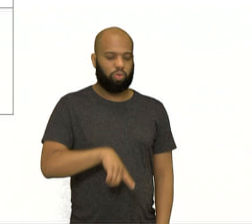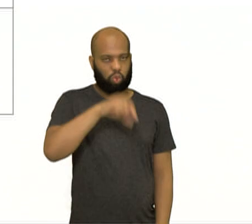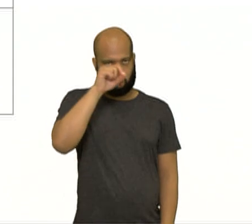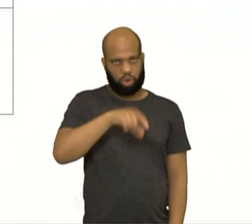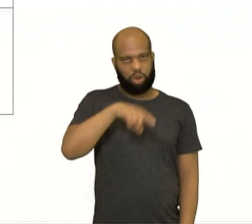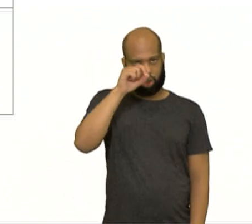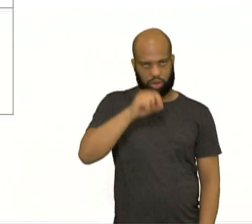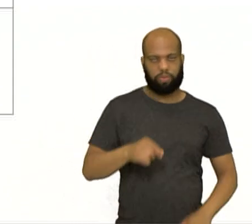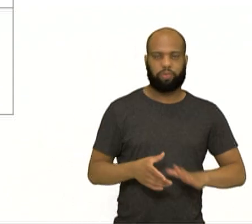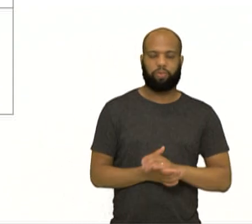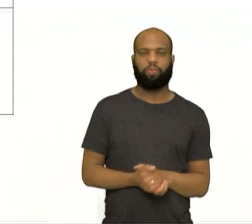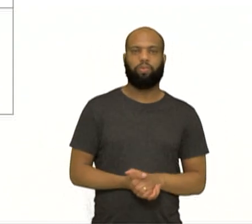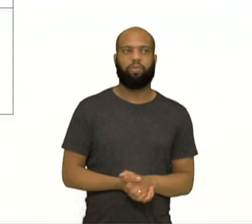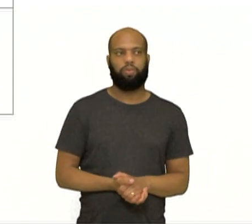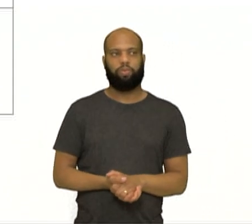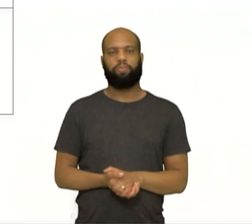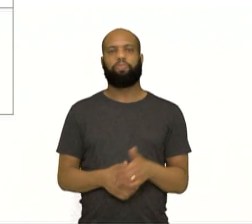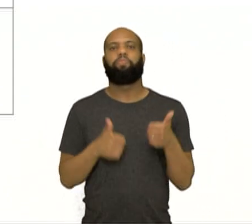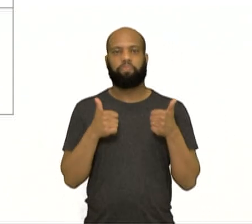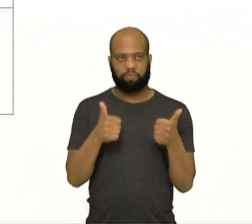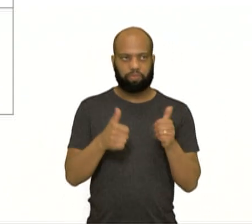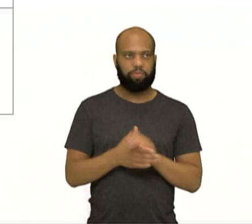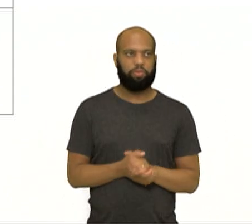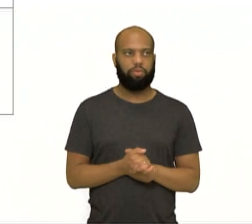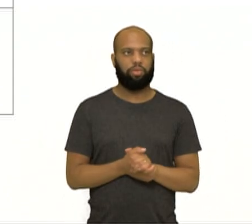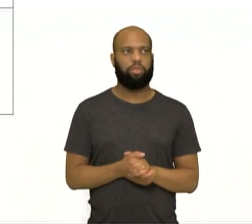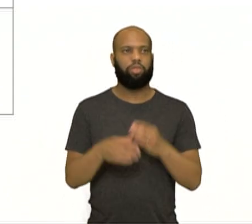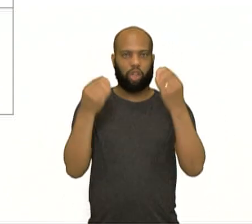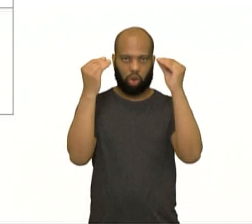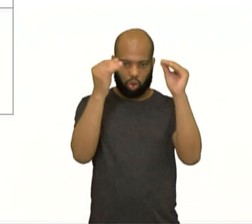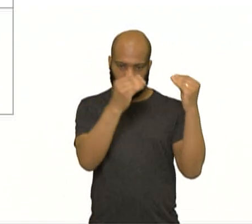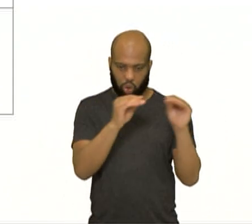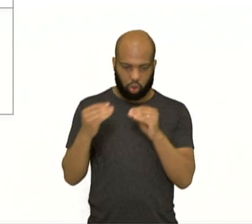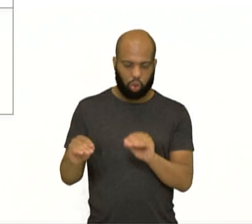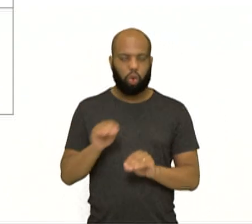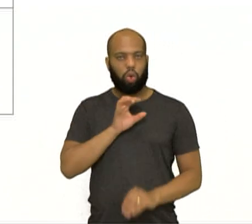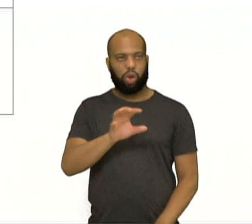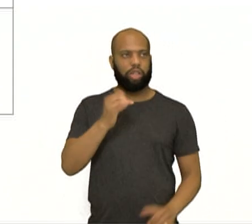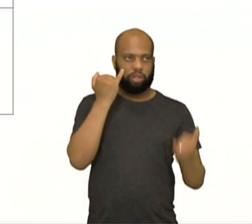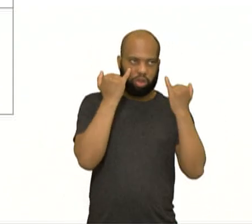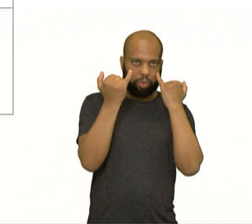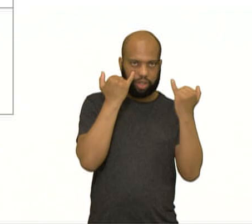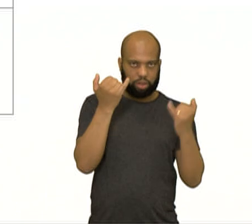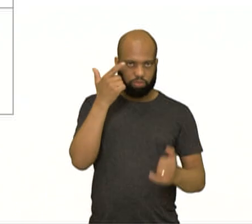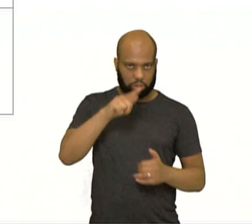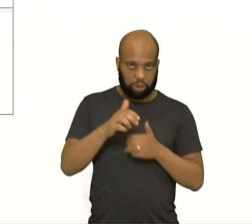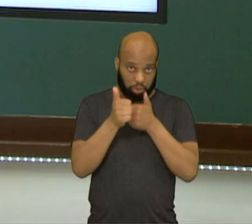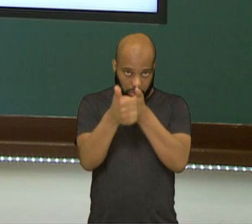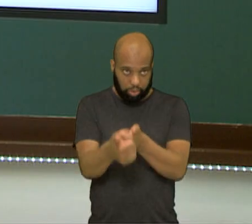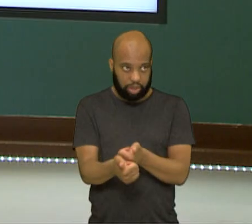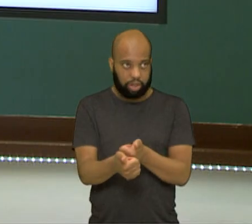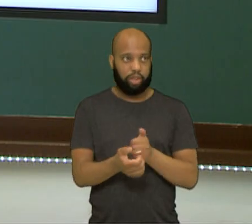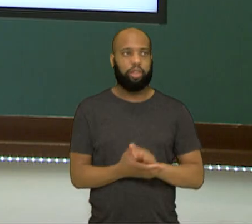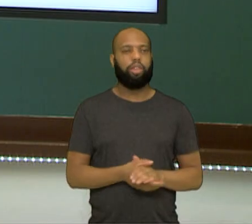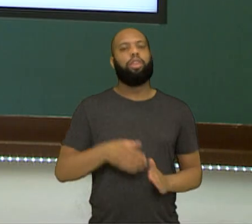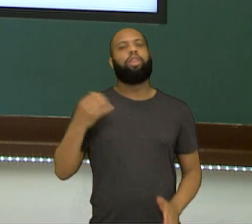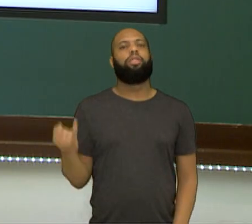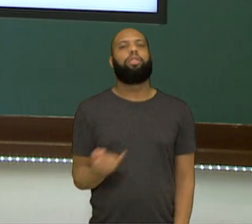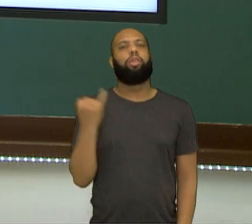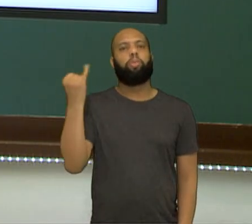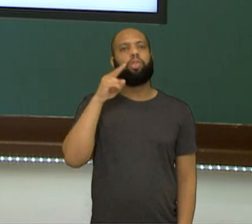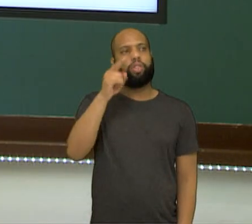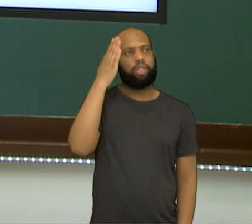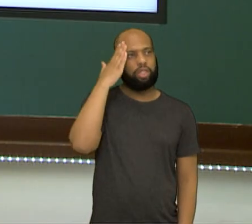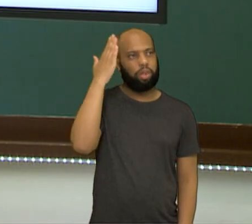público leitor. Beleza? Preencheu? Acompanhou? É isso aí. É importante saber